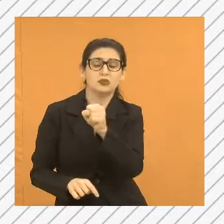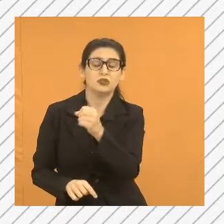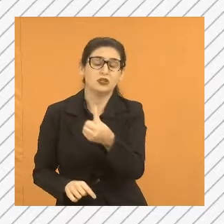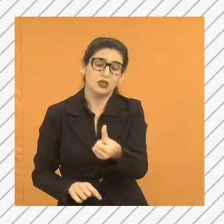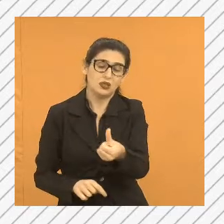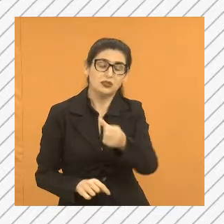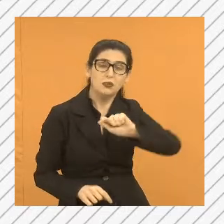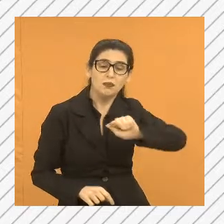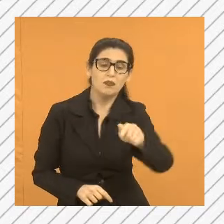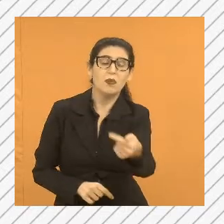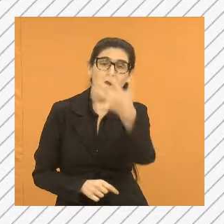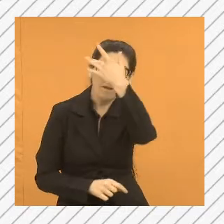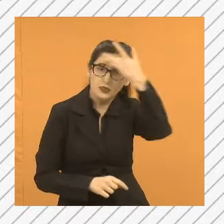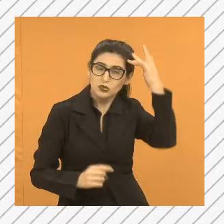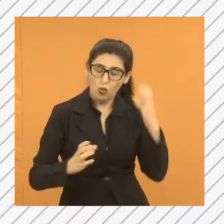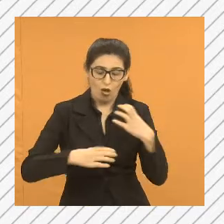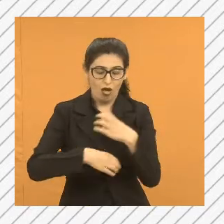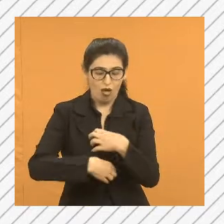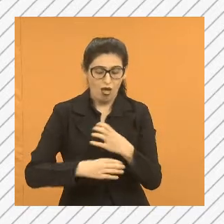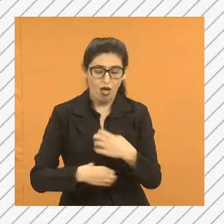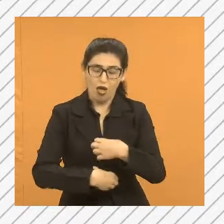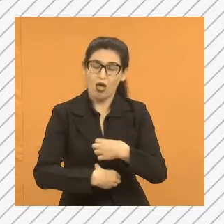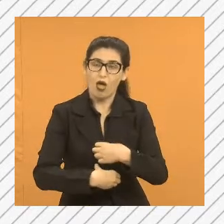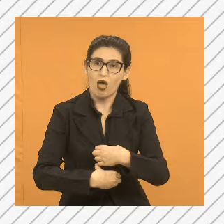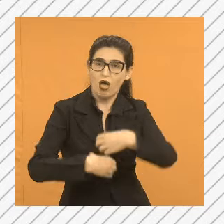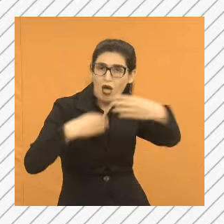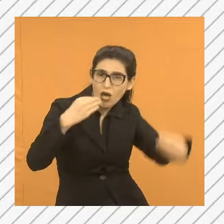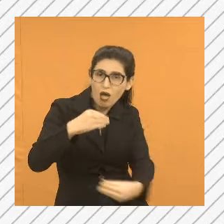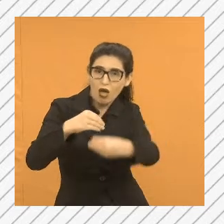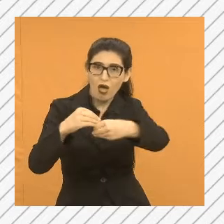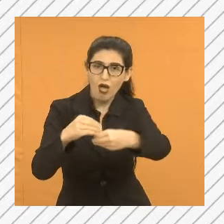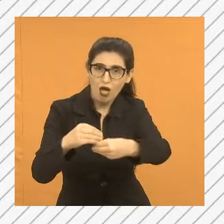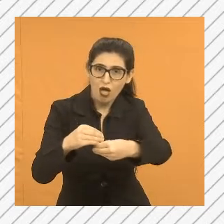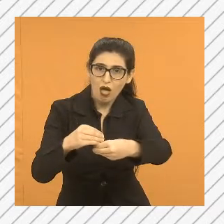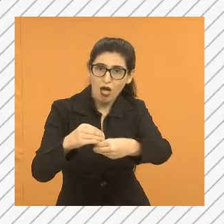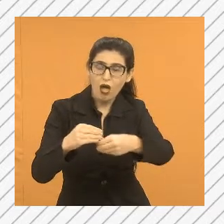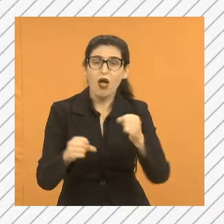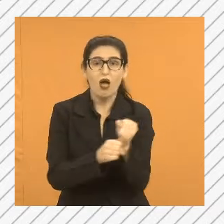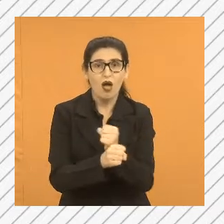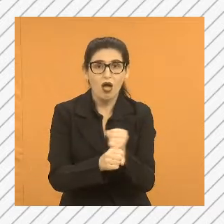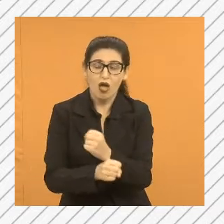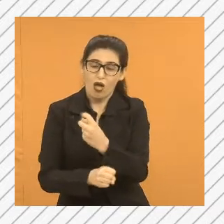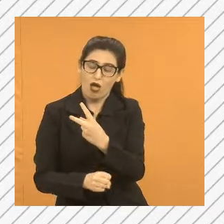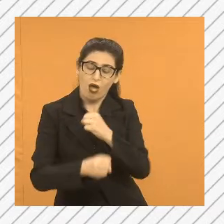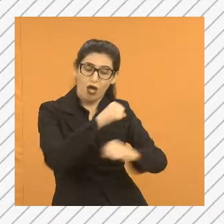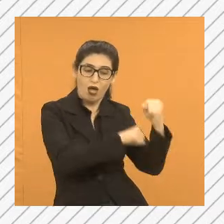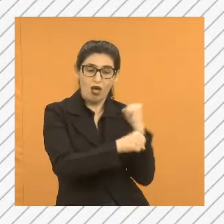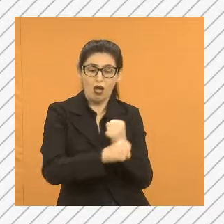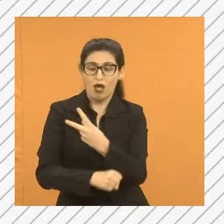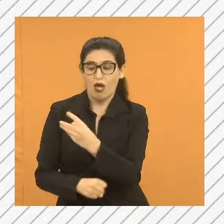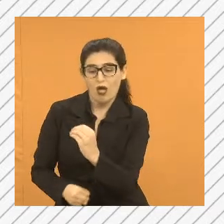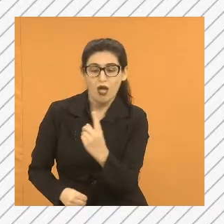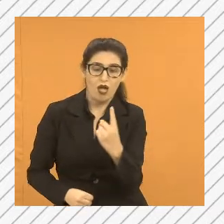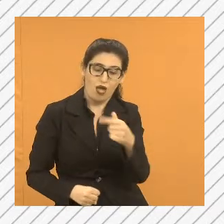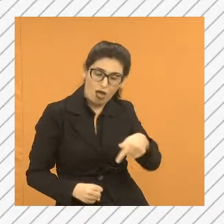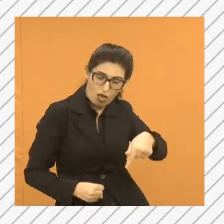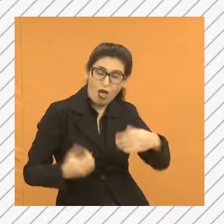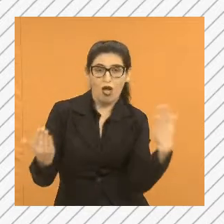86.128 consultas, havendo um acréscimo do ano de 2017 para o ano